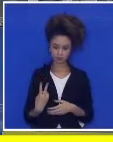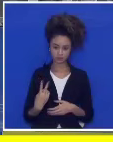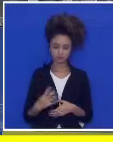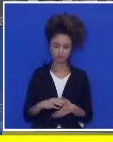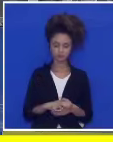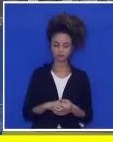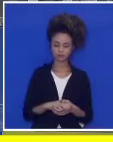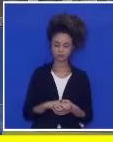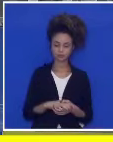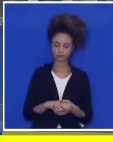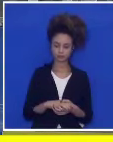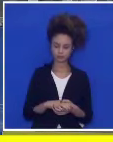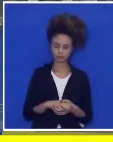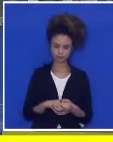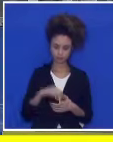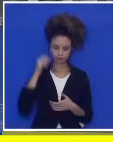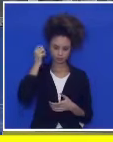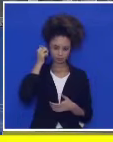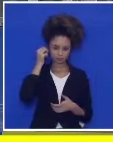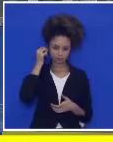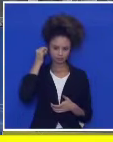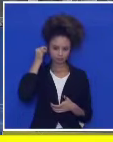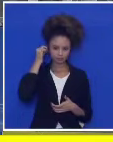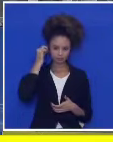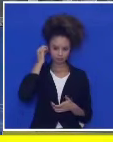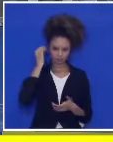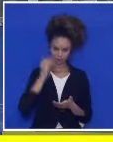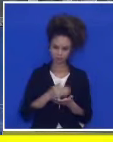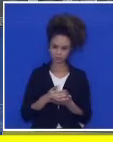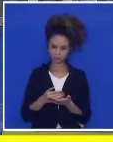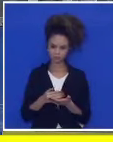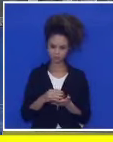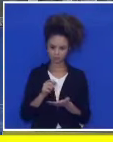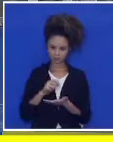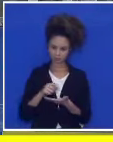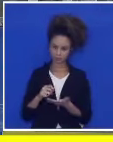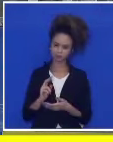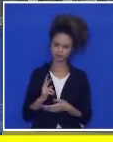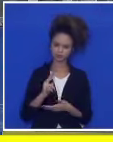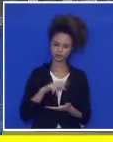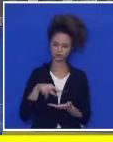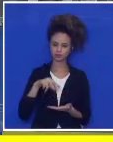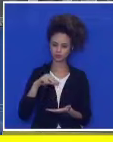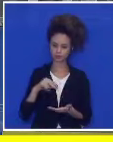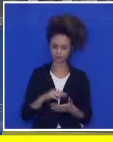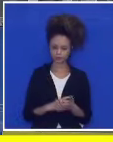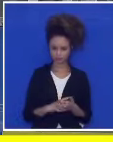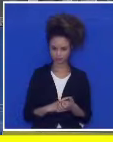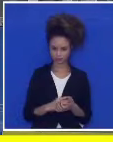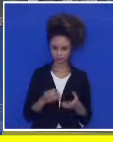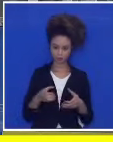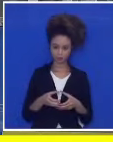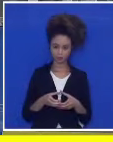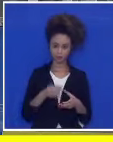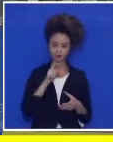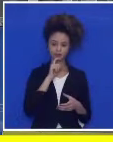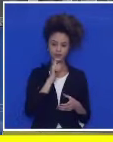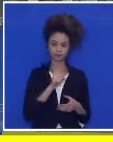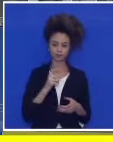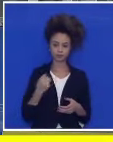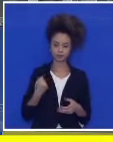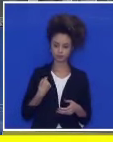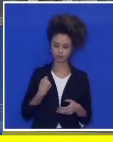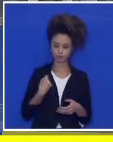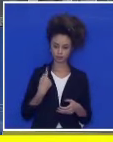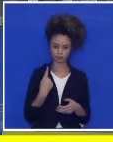Amarela 02. Começou marcando, vamos seguir sorteando. Bola verde, número 13.